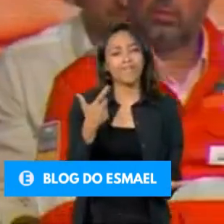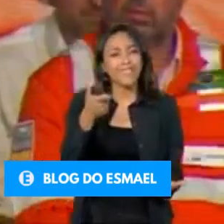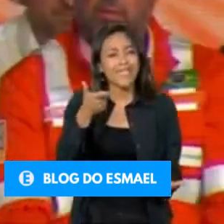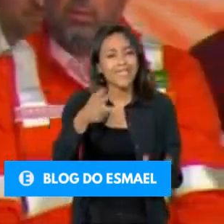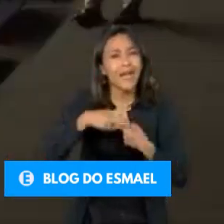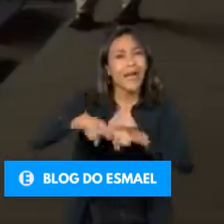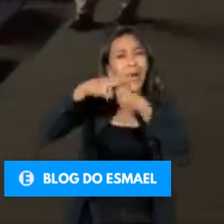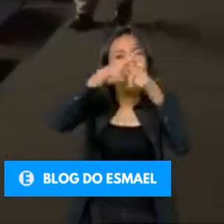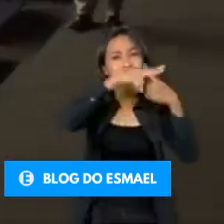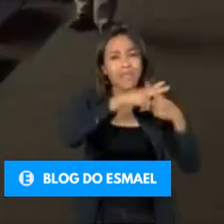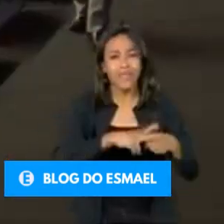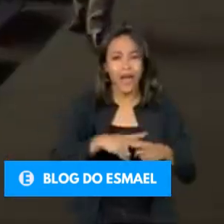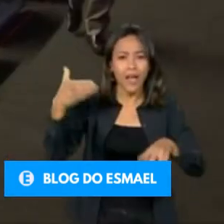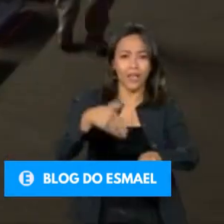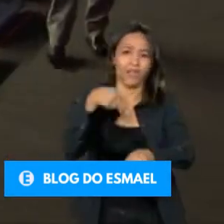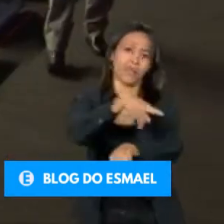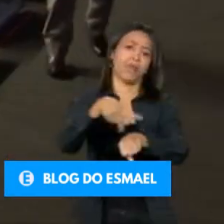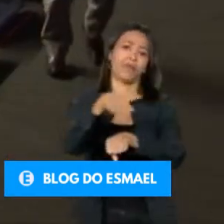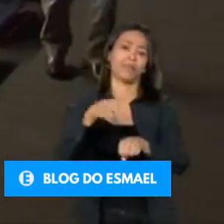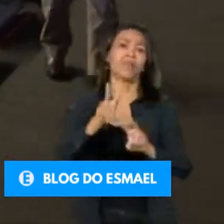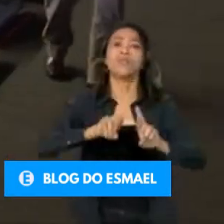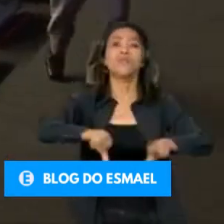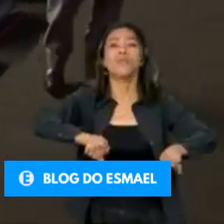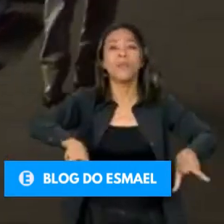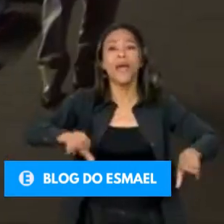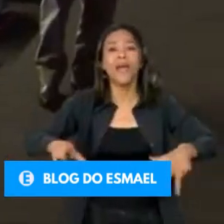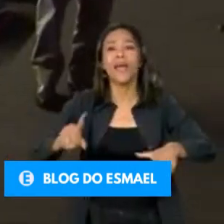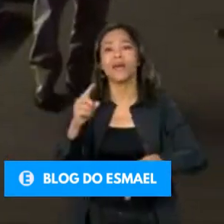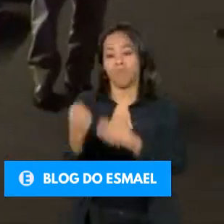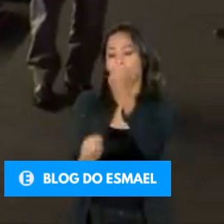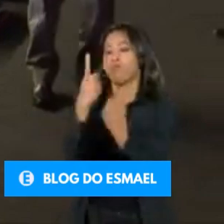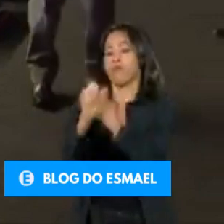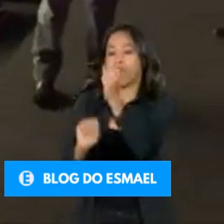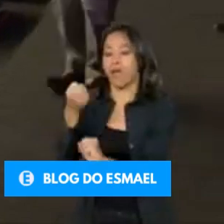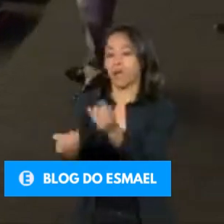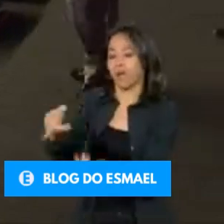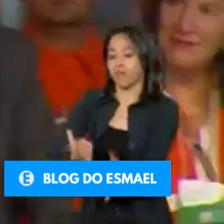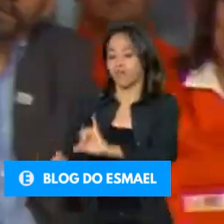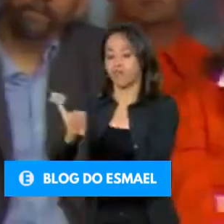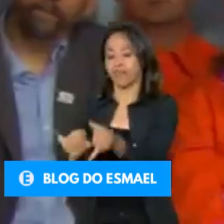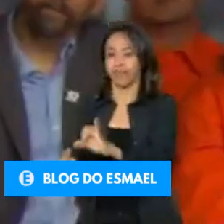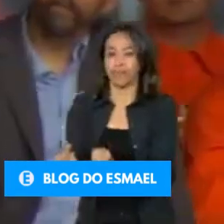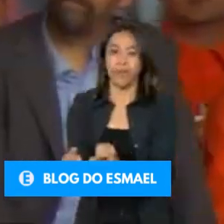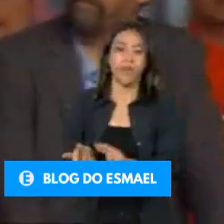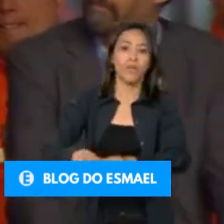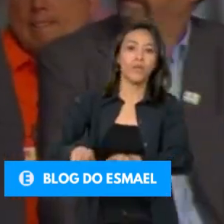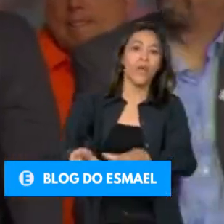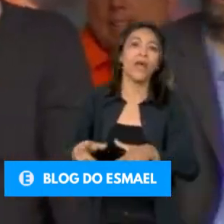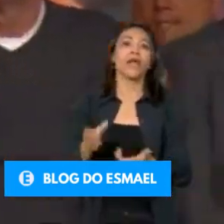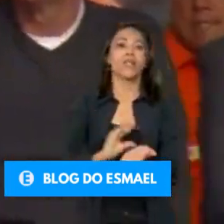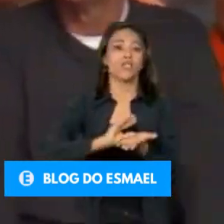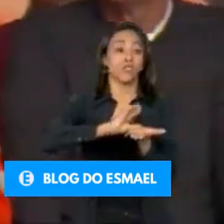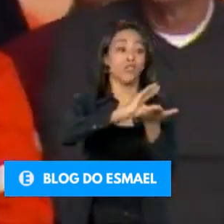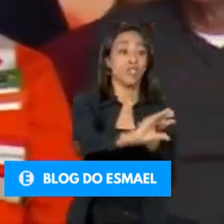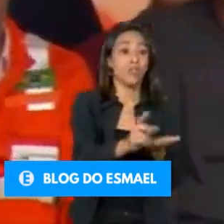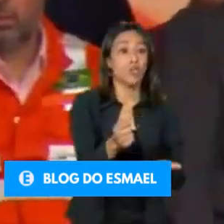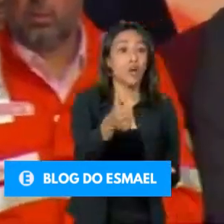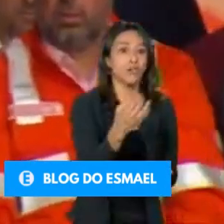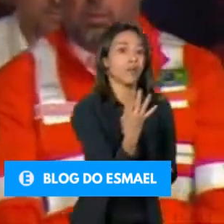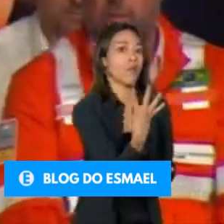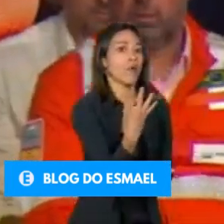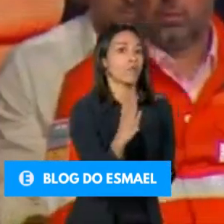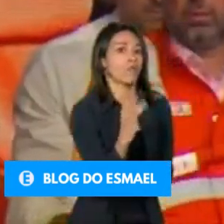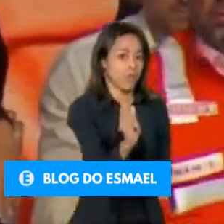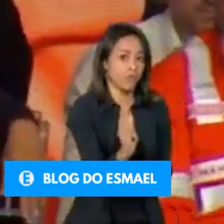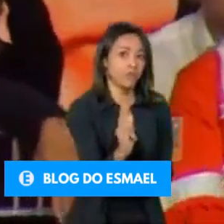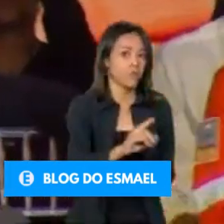nesse país. Porque a gente não está recuperando uma fábrica de fertilizantes. A gente não está apenas fazendo um investimento de quase 4 bilhões na